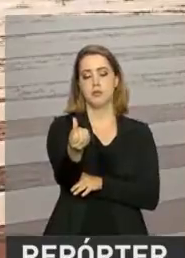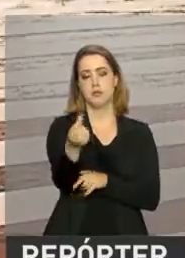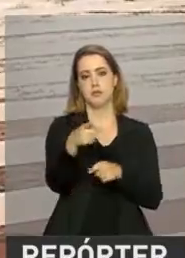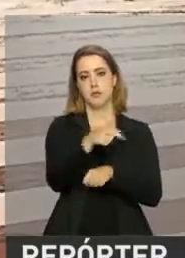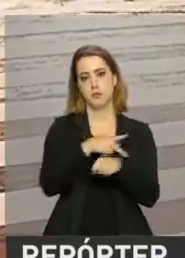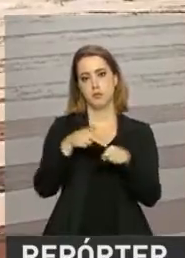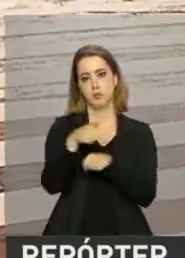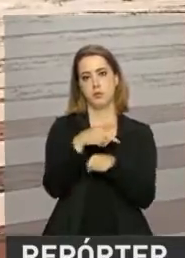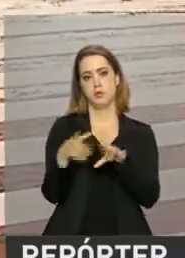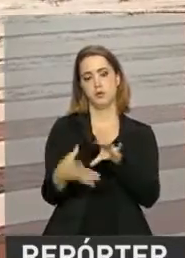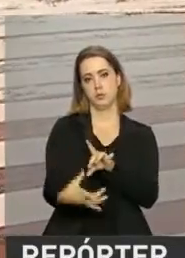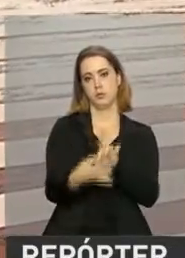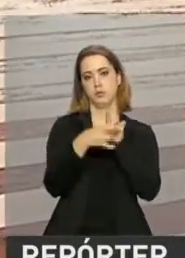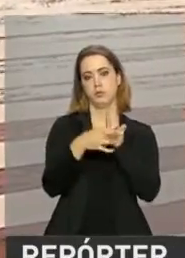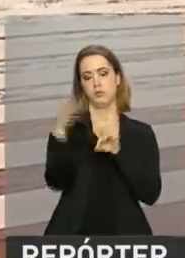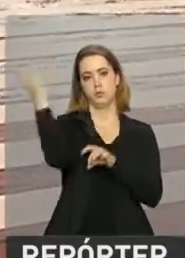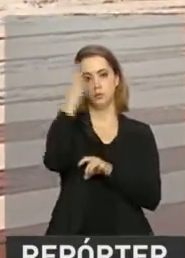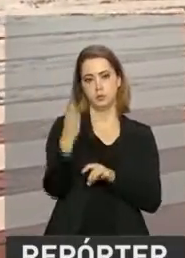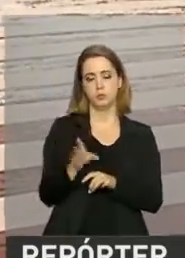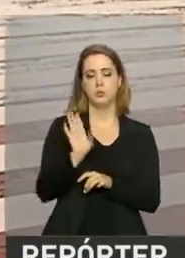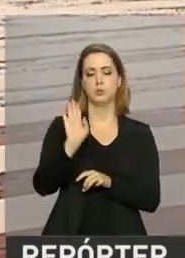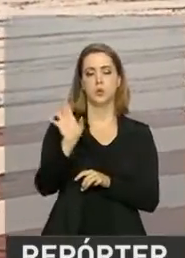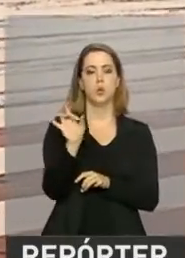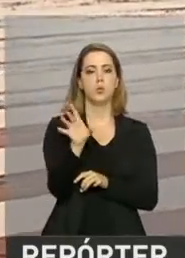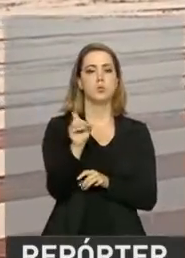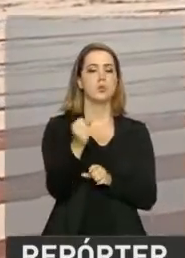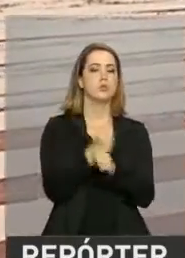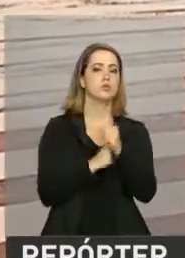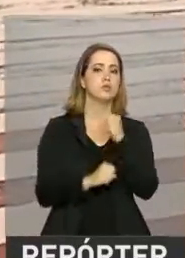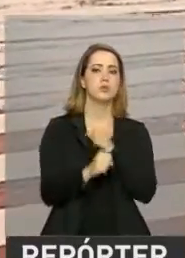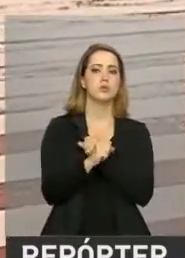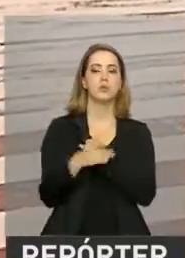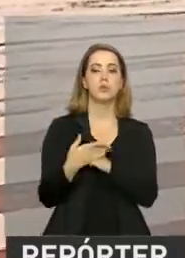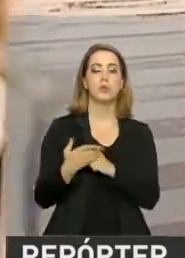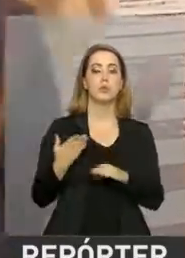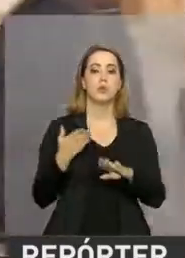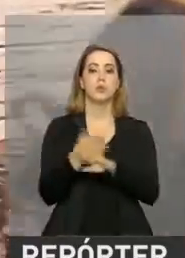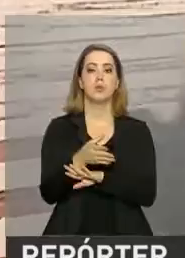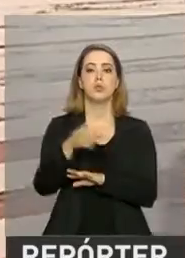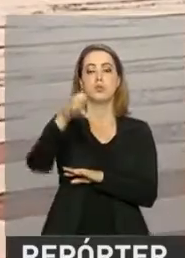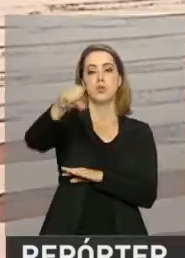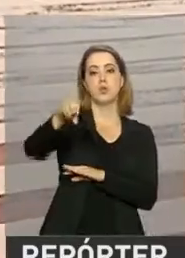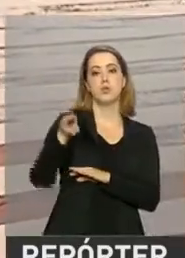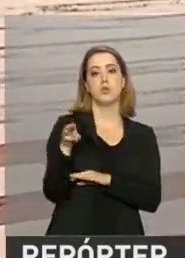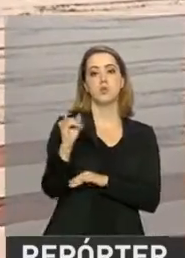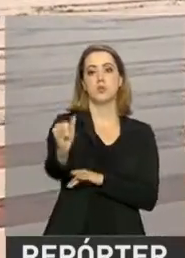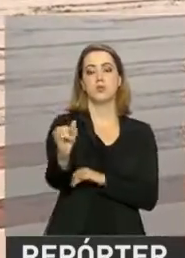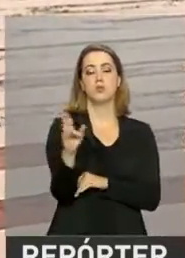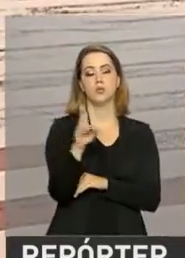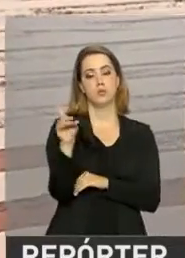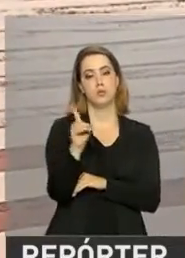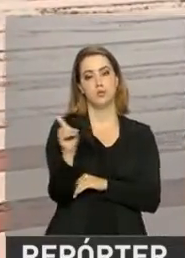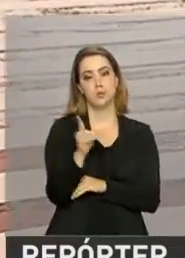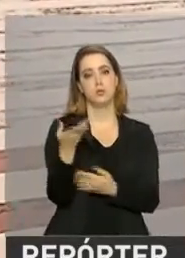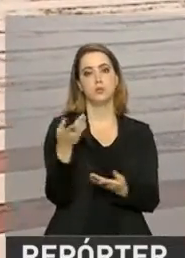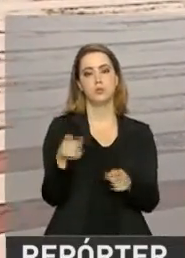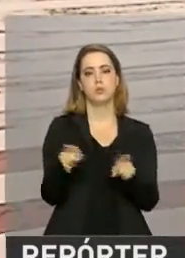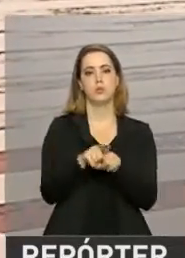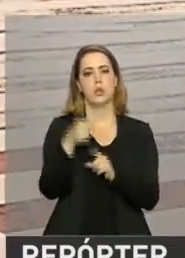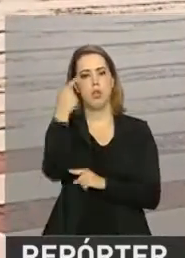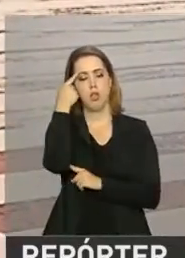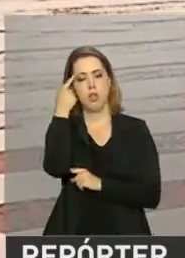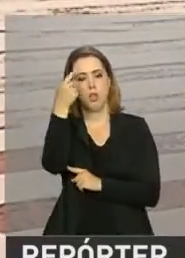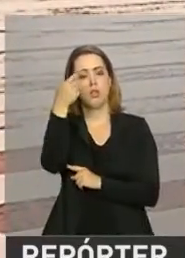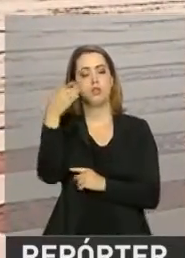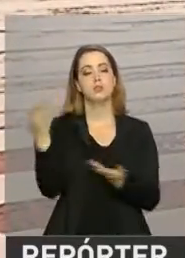do brasil só no ano passado o comércio entre os dois países atingiu mais de 9 bilhões e meio de dólares ea idéia